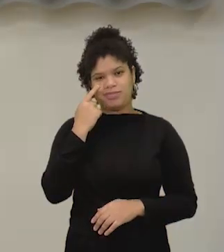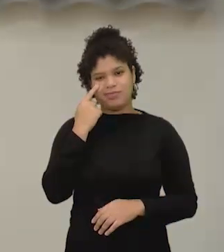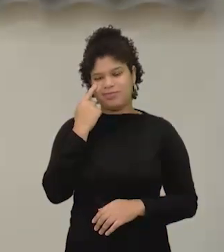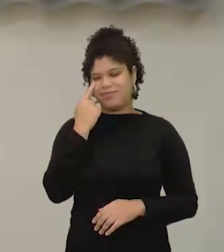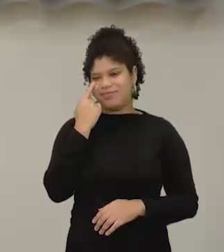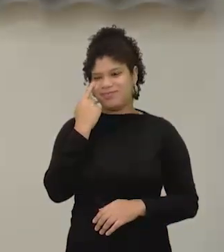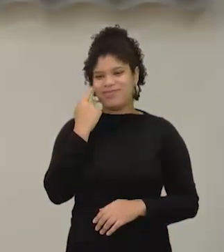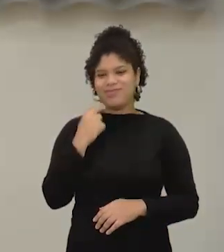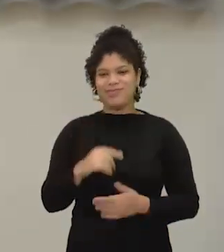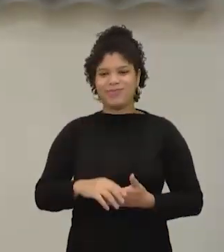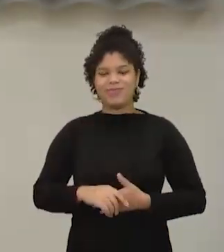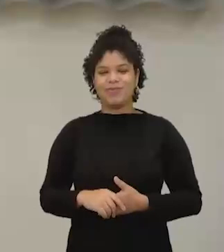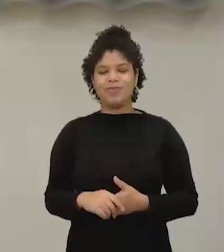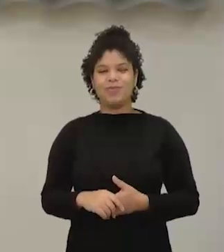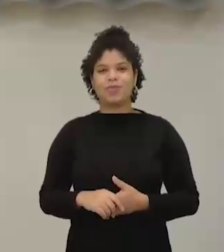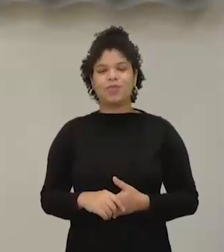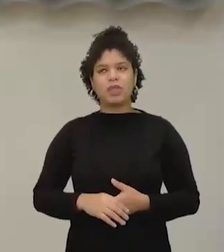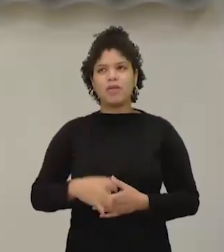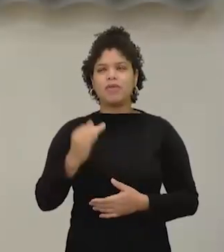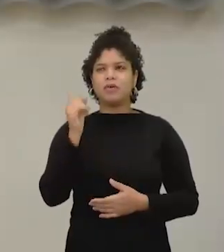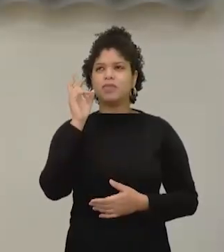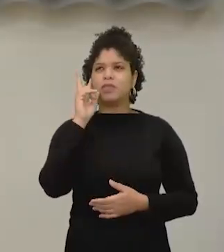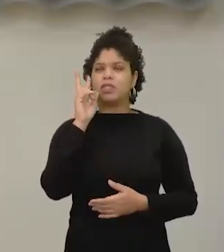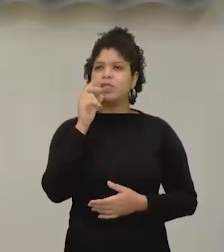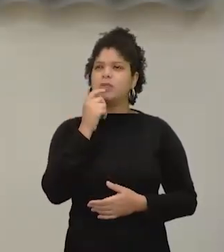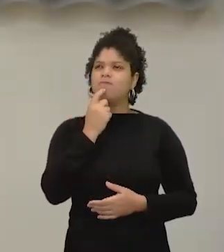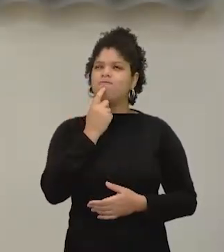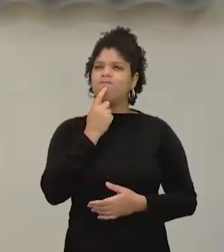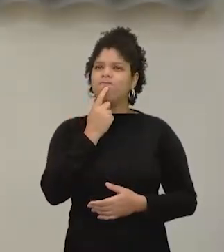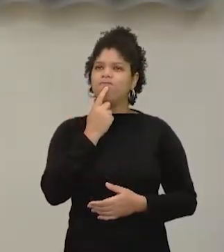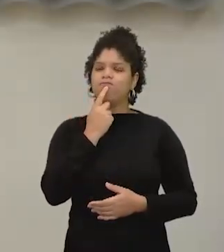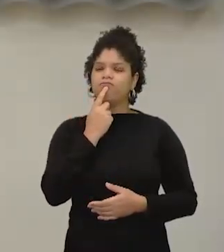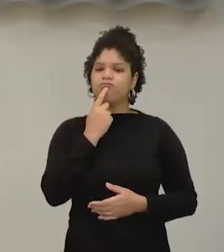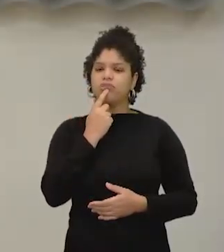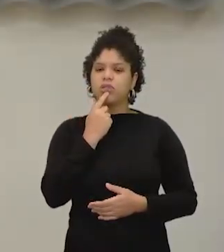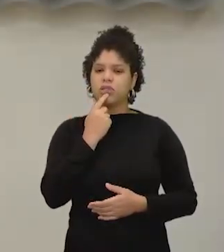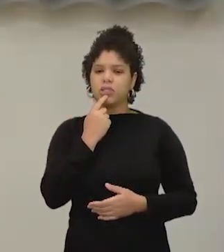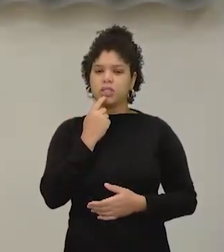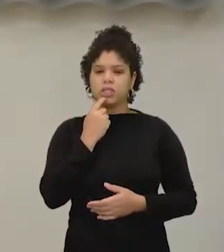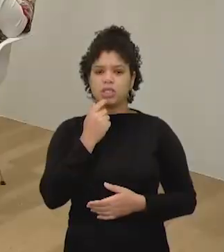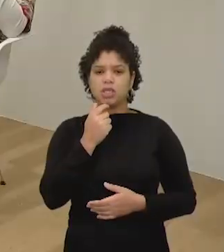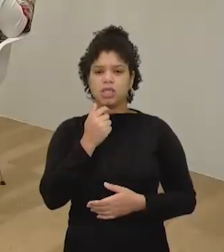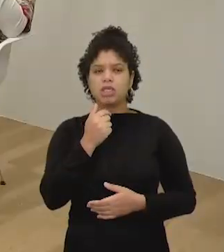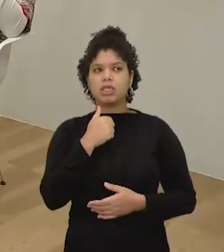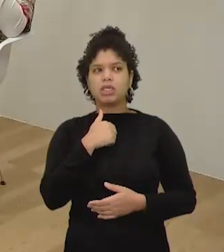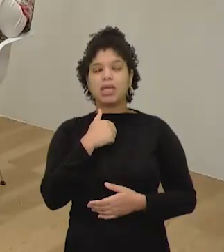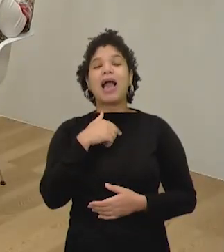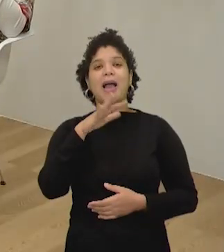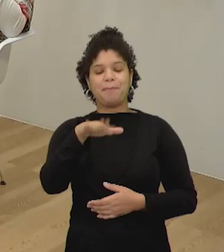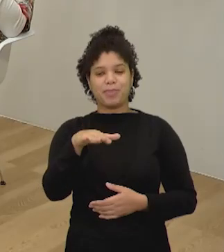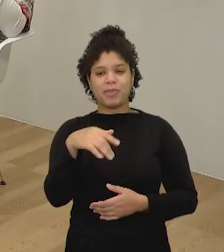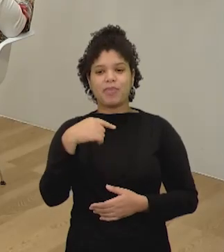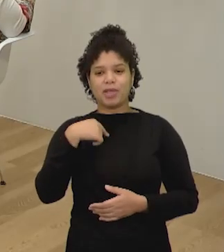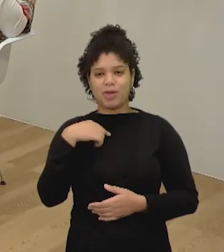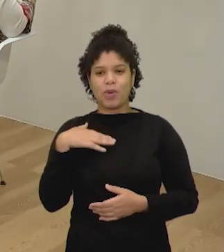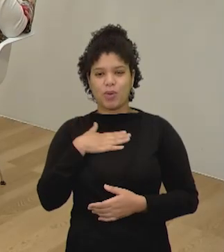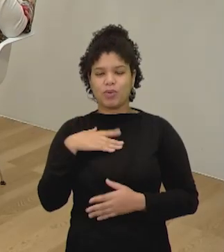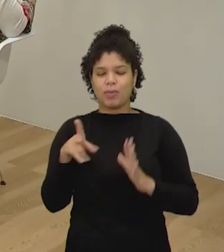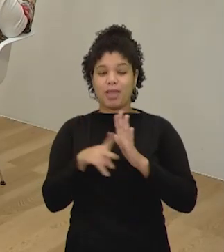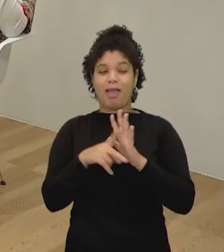Verdade. Então vamos lembrar aqui uma modalidade que eu estou em bastante contato, porque tem muito a ver com